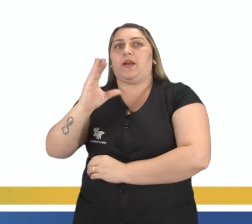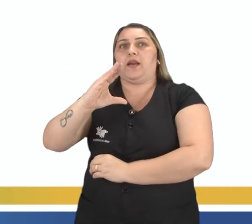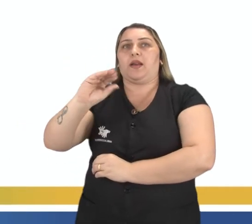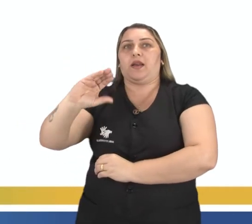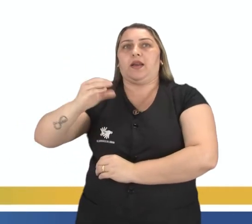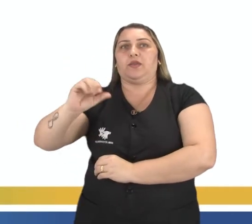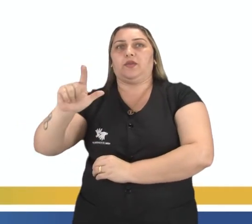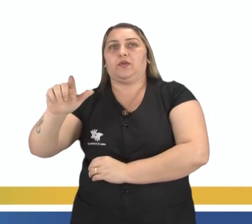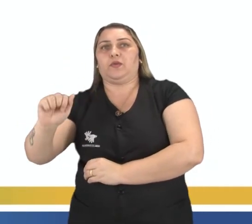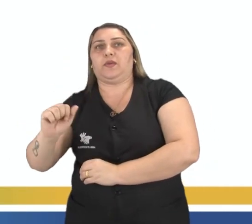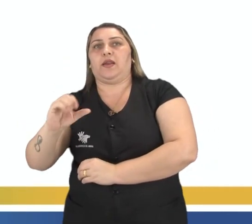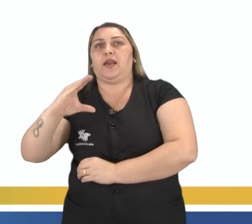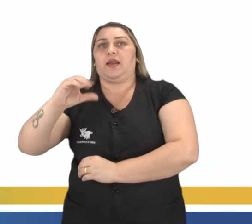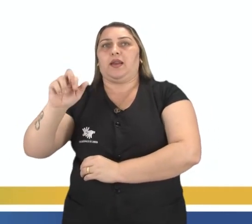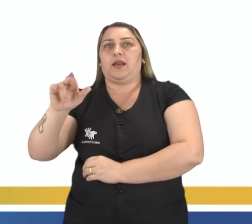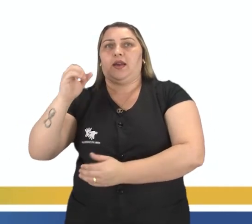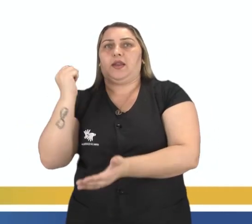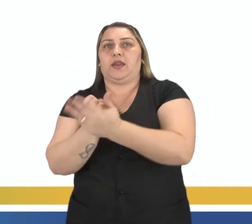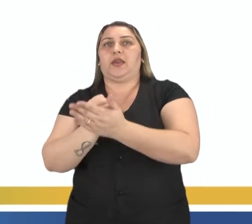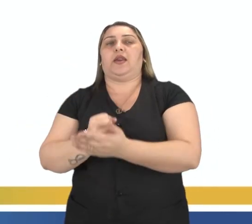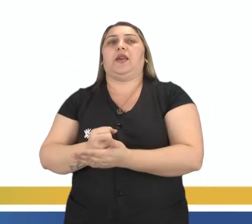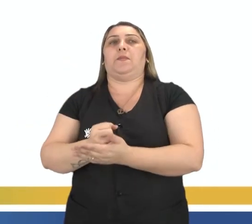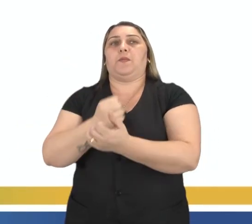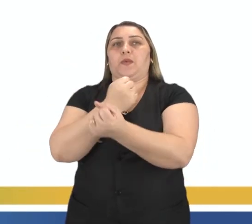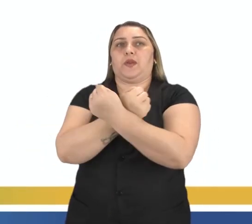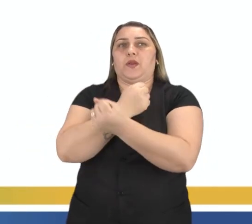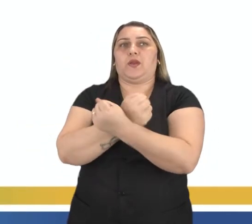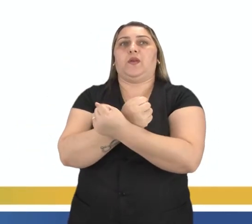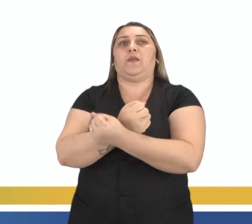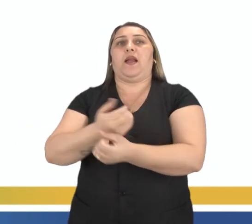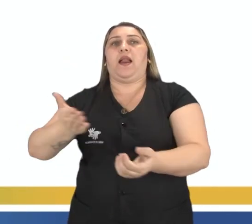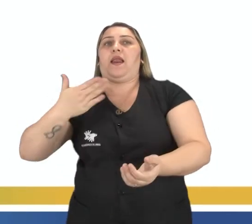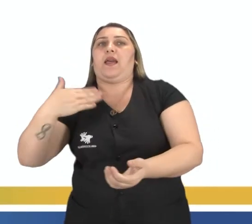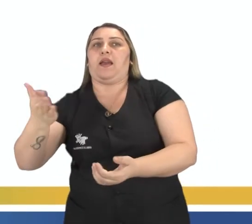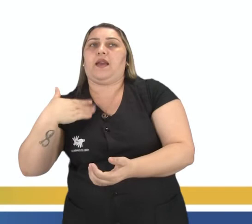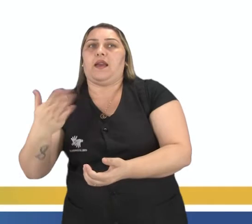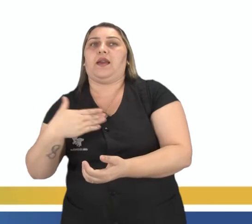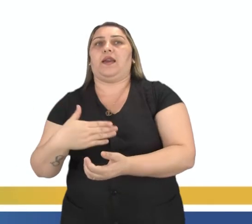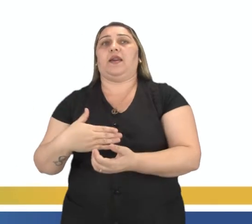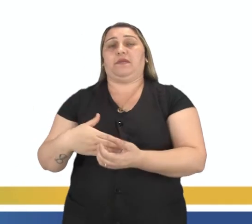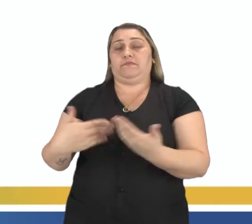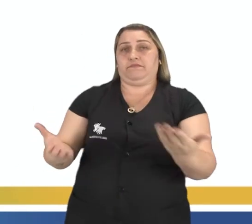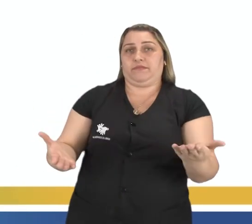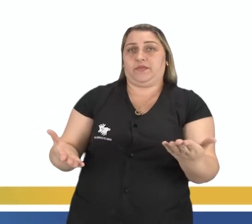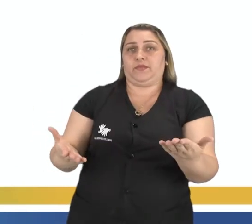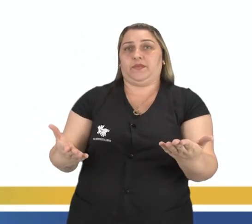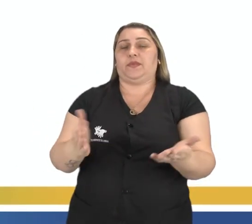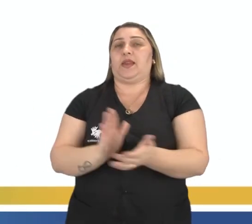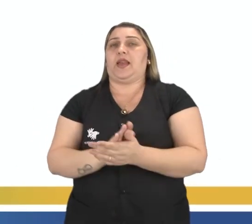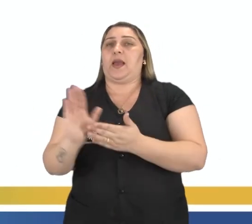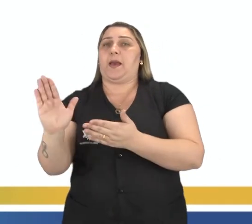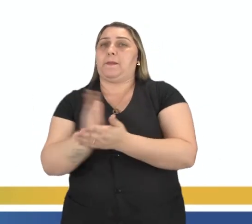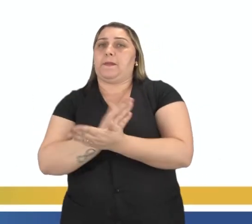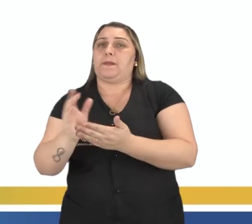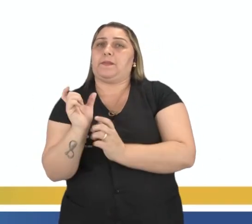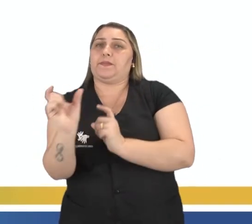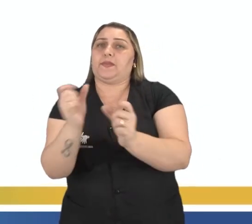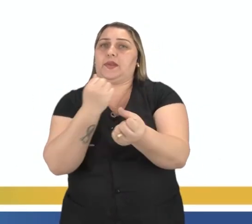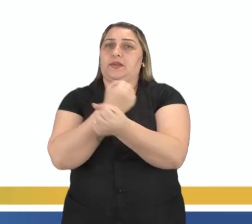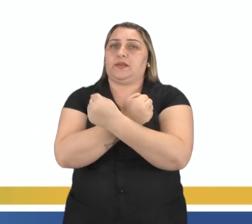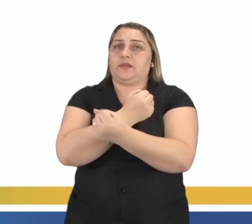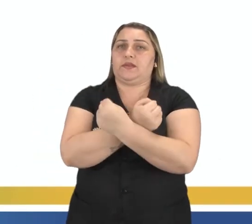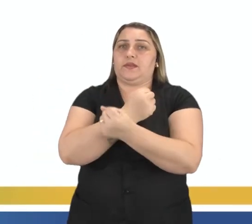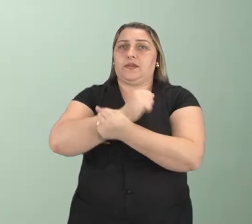caçula, carimbo, quilombo, xingar, né, e outras palavras. Então, assim, a maior parte dos